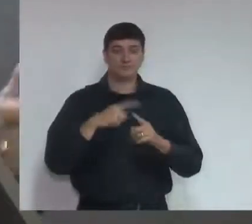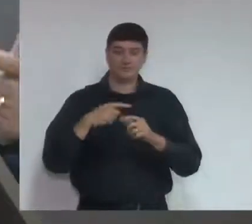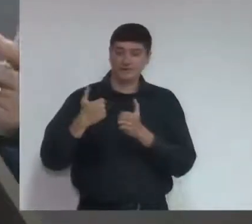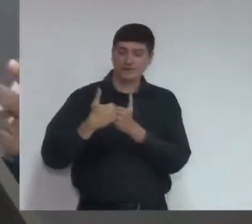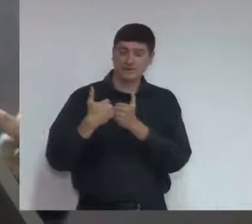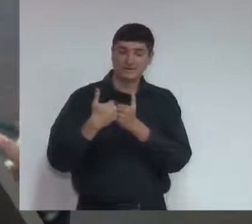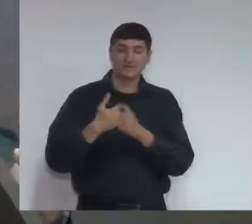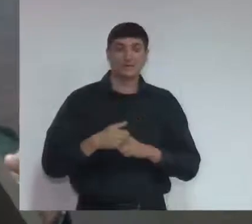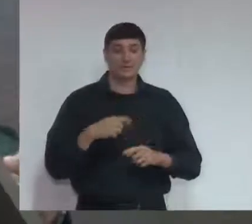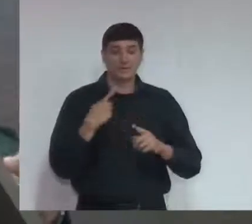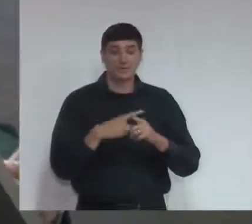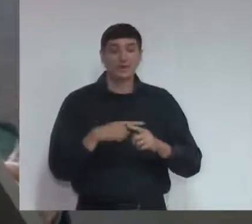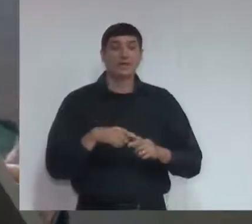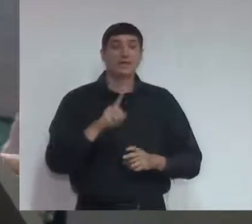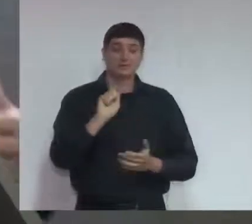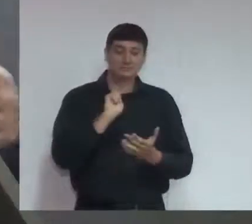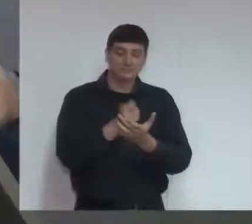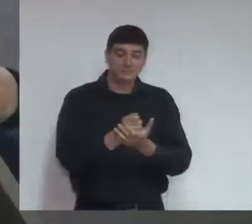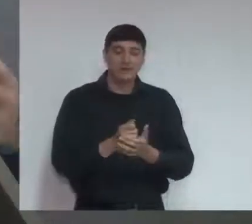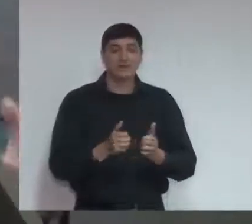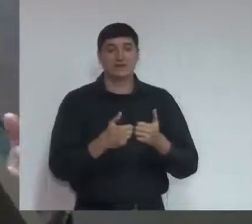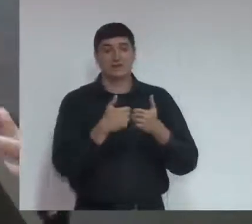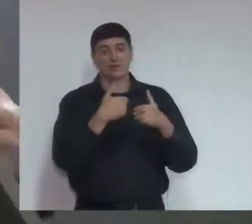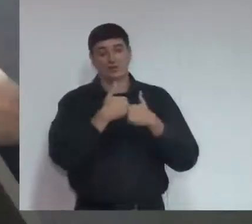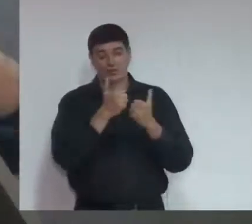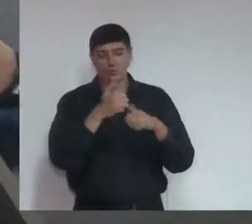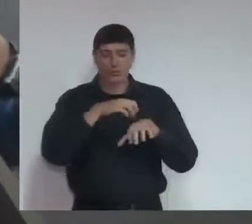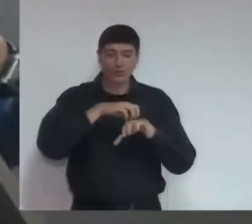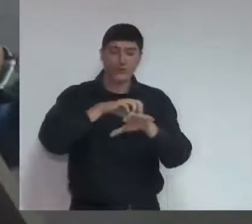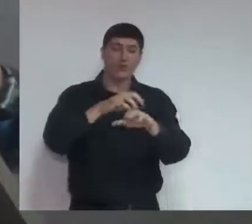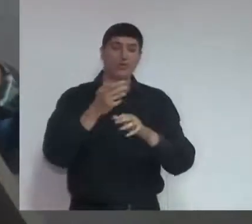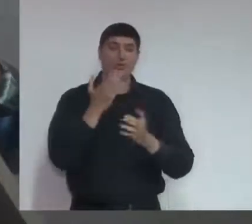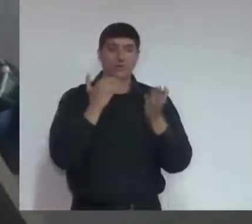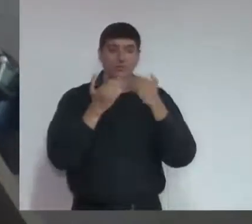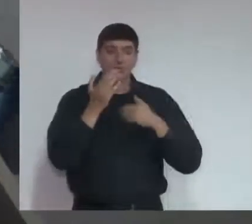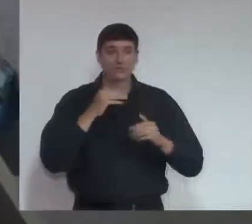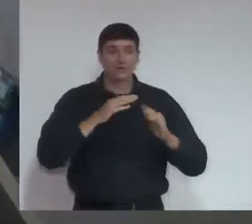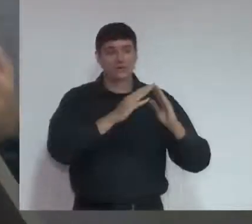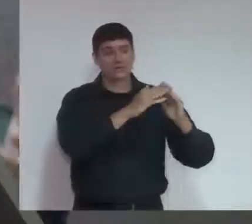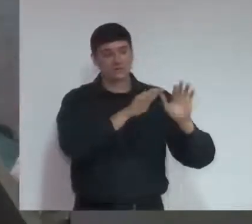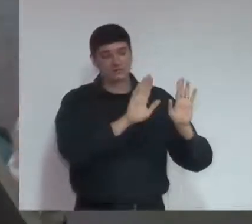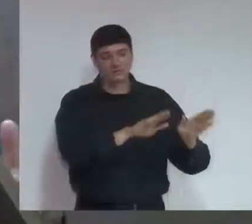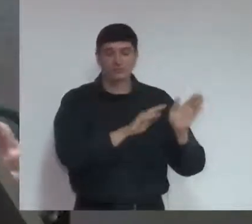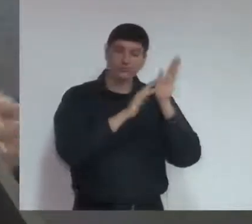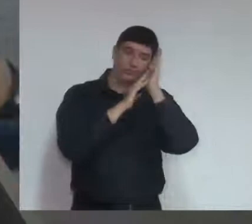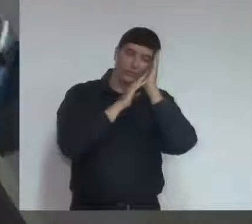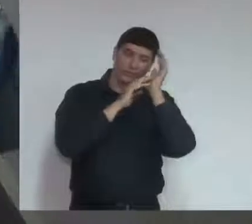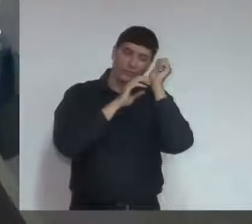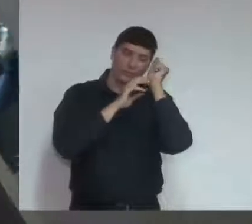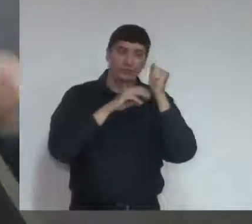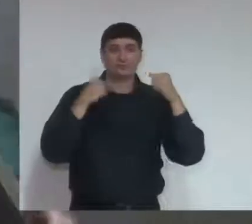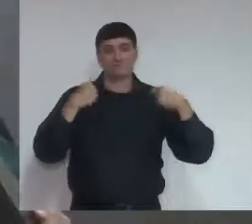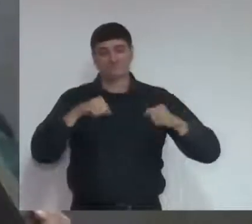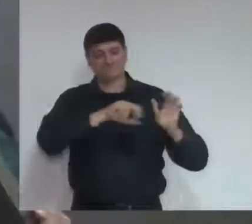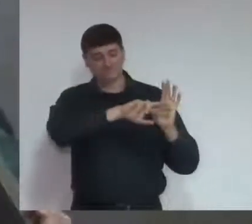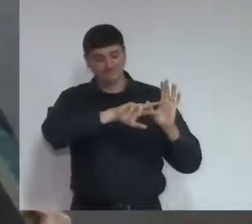inscrição, tem um custo de alimentação, e esse custo, ele é necessário ser planejado. Então, fica